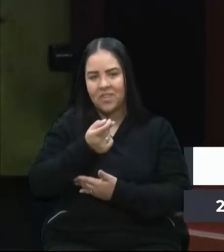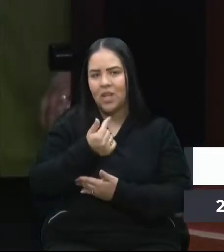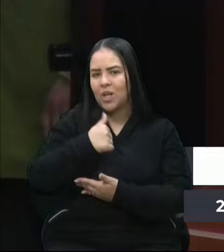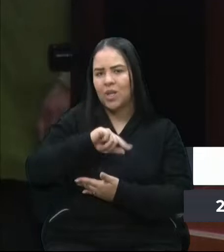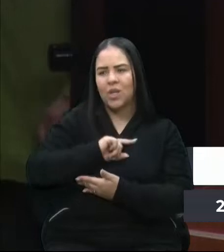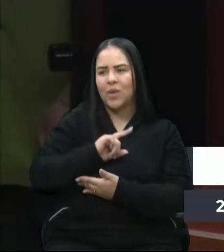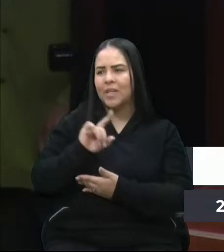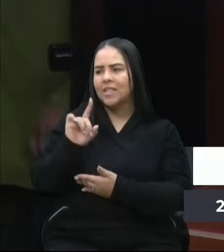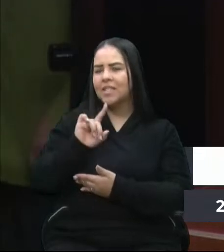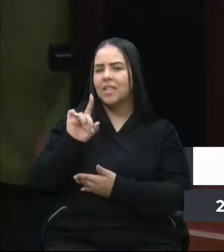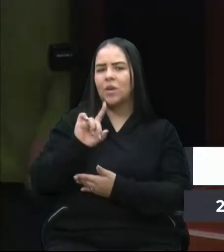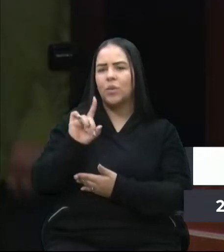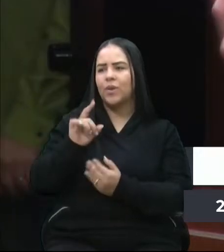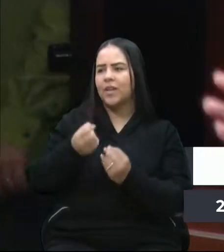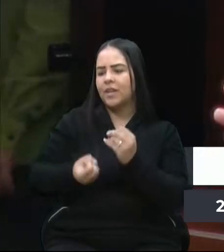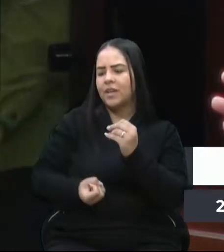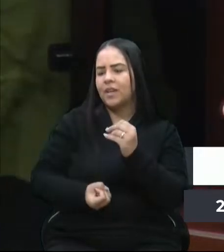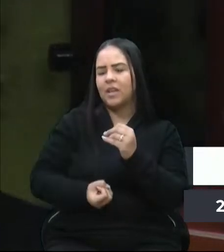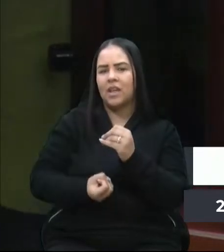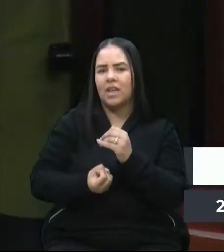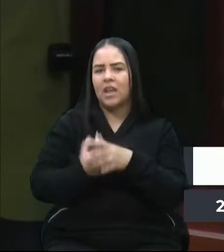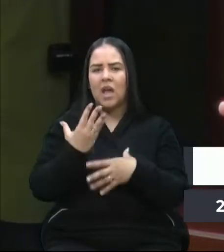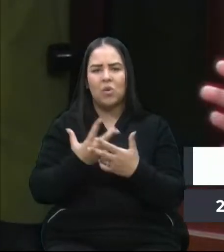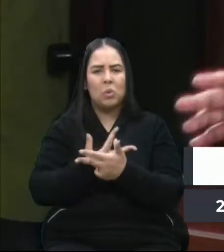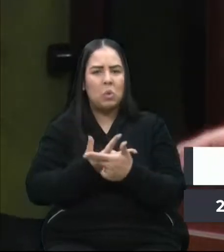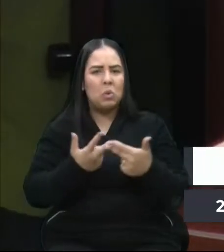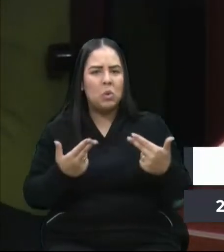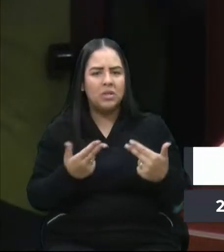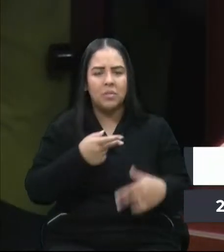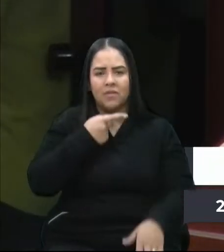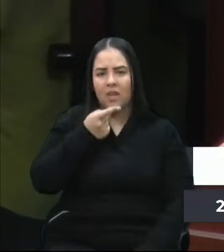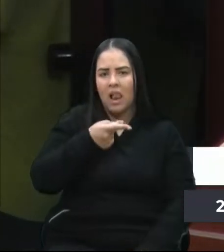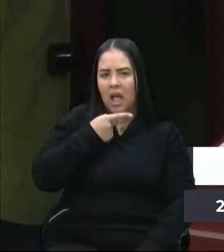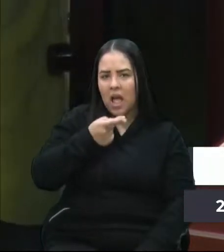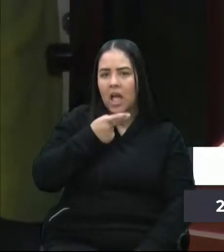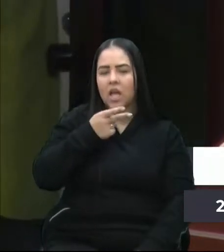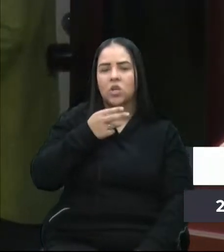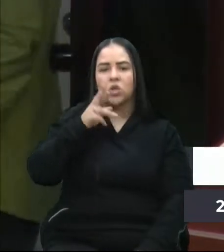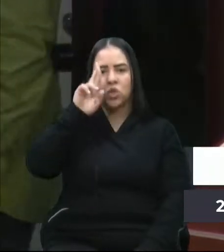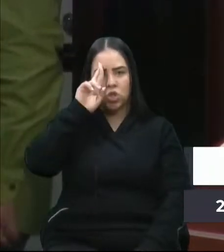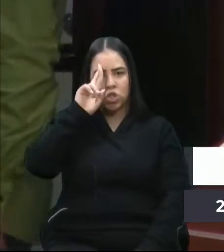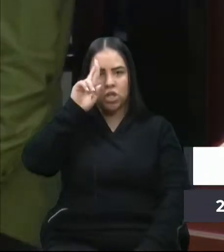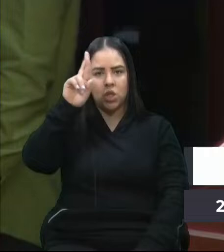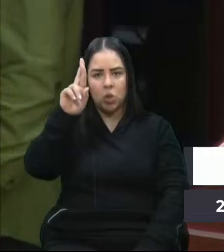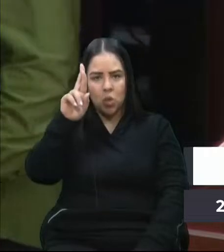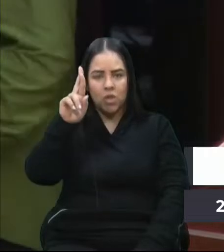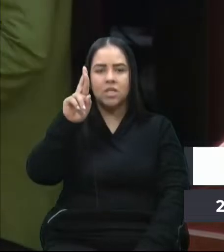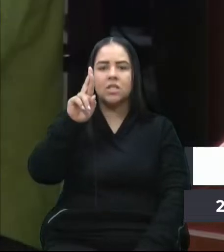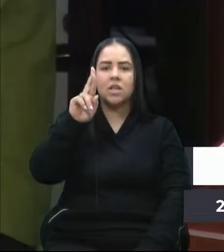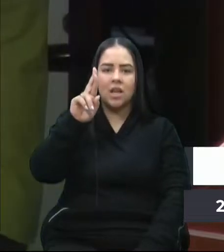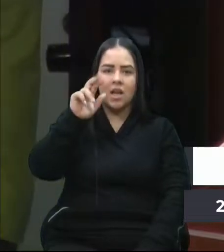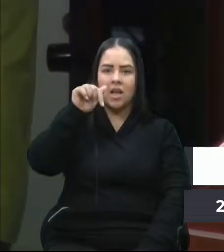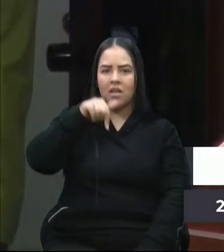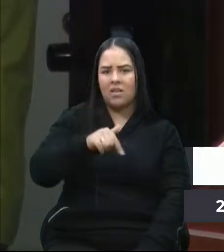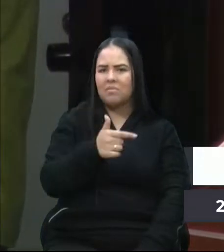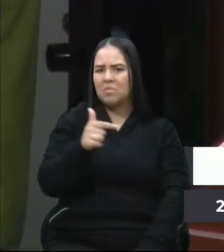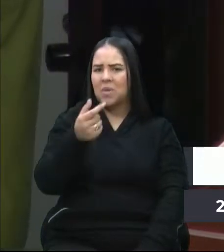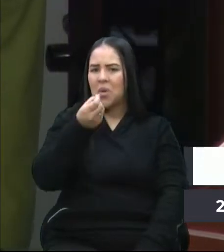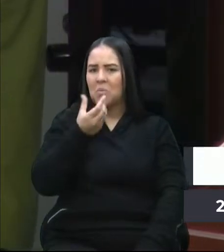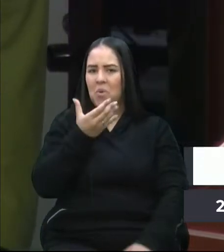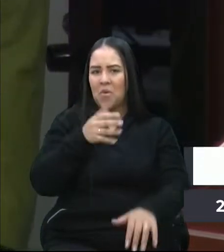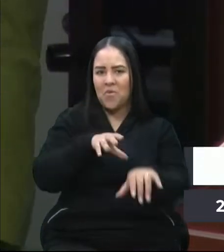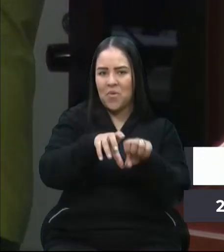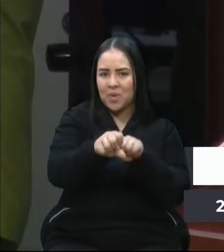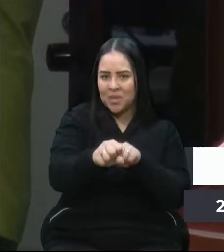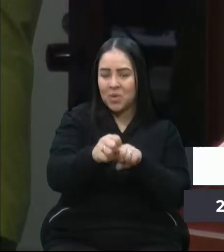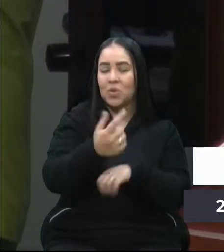vamos criar subterfúgios para dizer que os nossos diretores ou as nossas diretoras não têm boa formação.